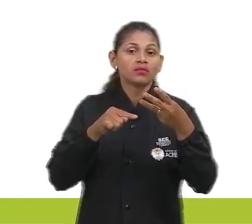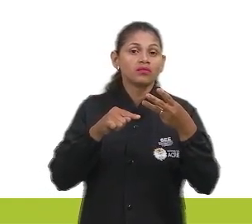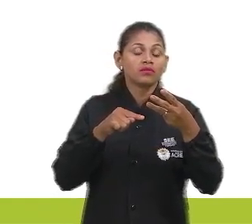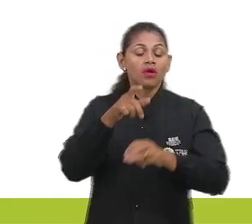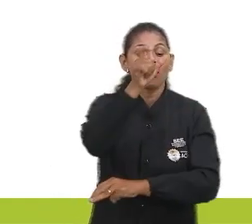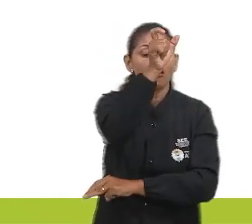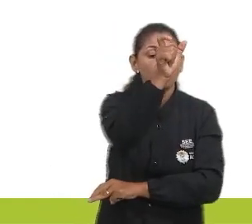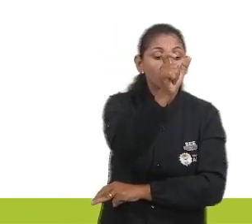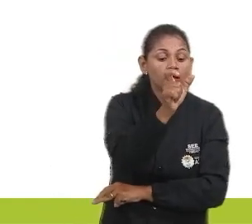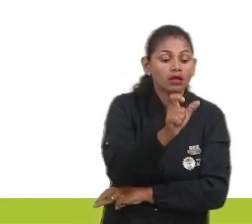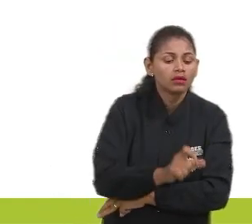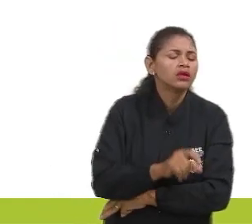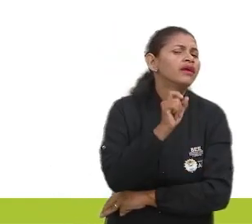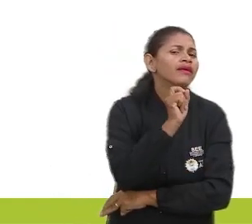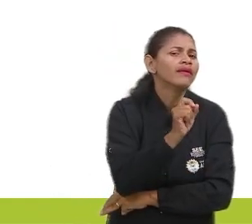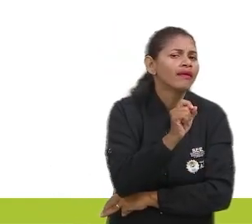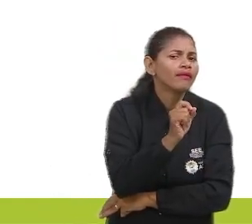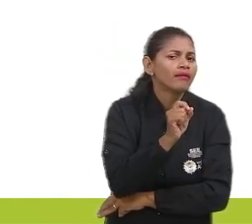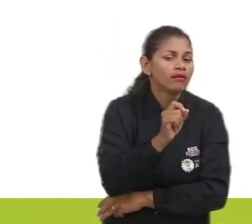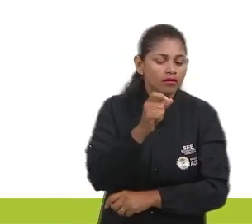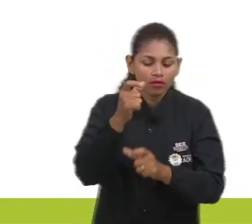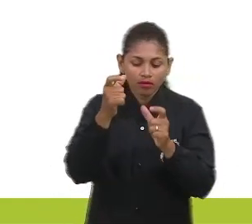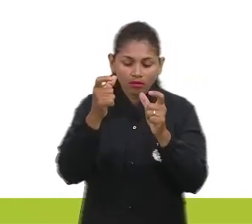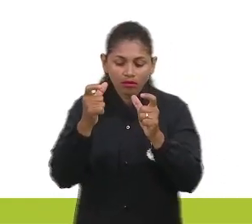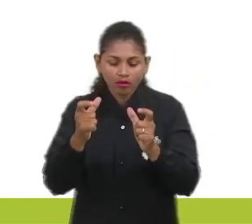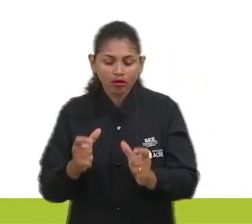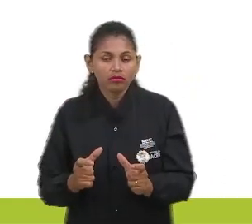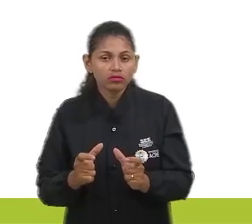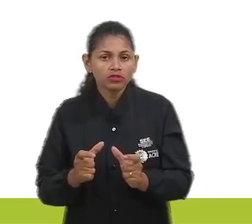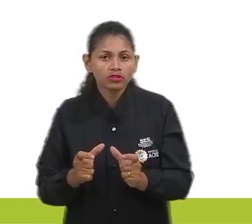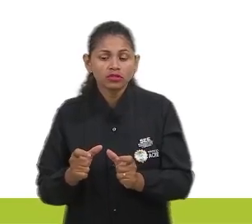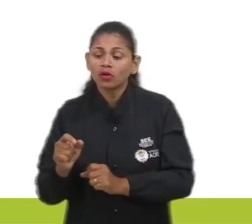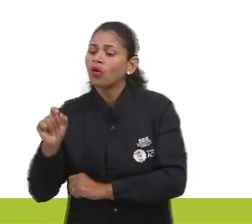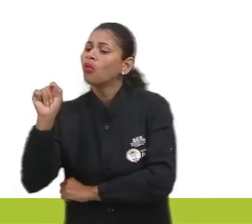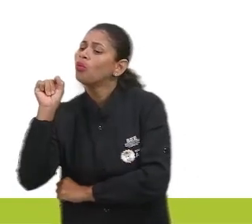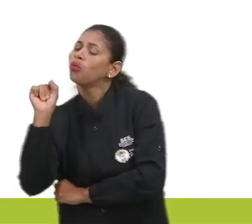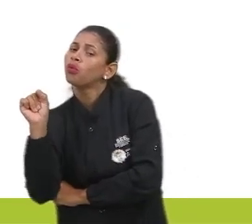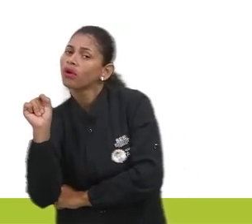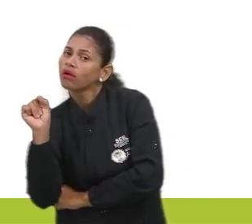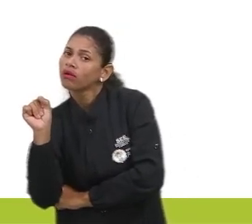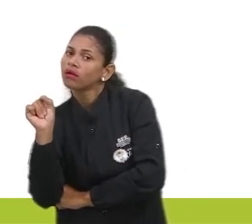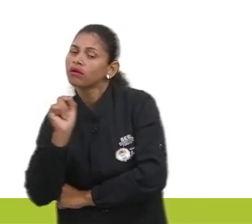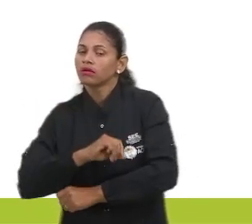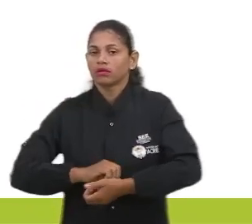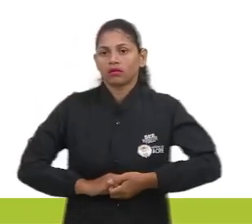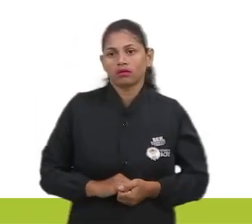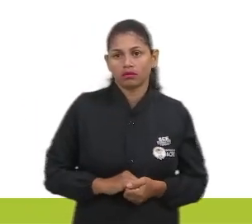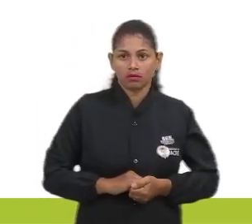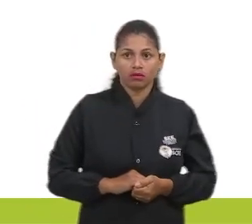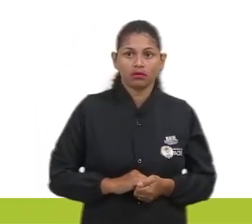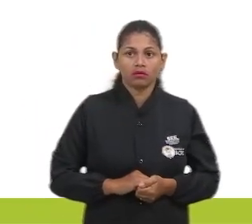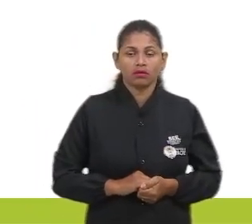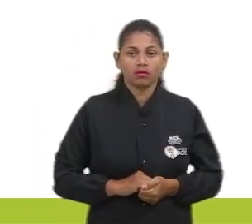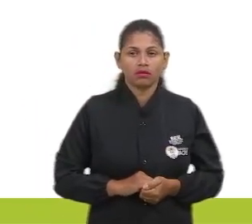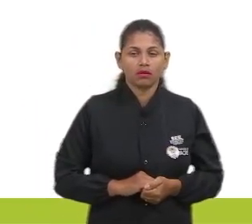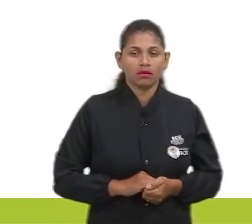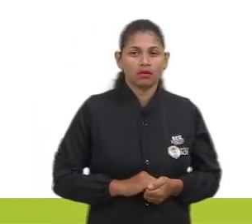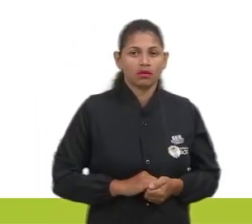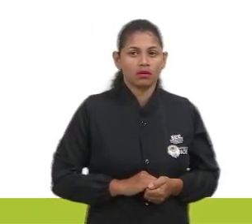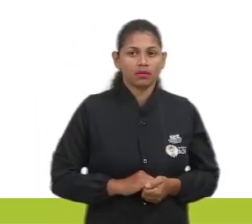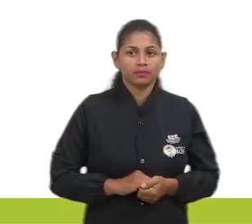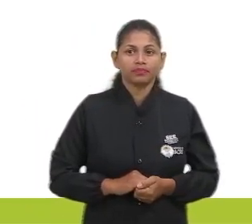onde e o que. Se a gente for observar, né, aqui o lugar, a gente consegue identificar que é uma